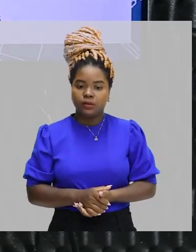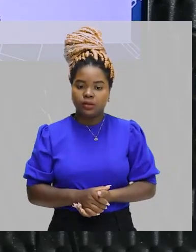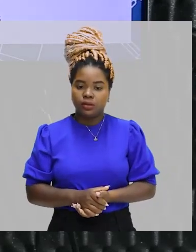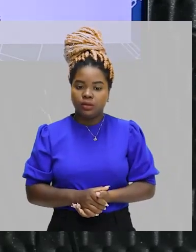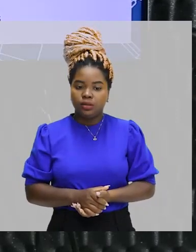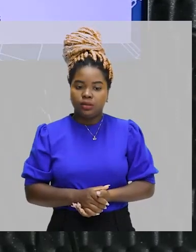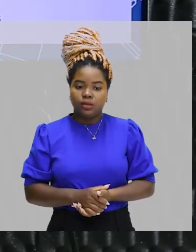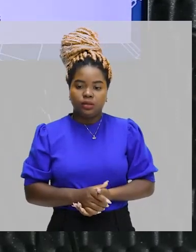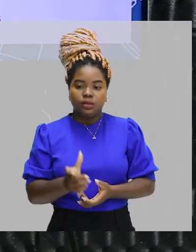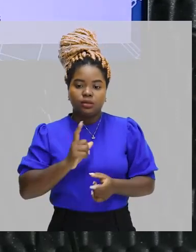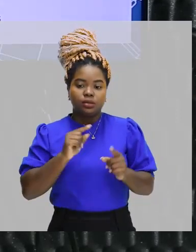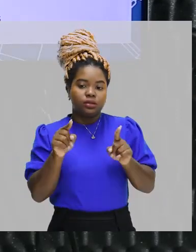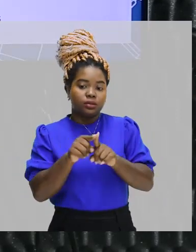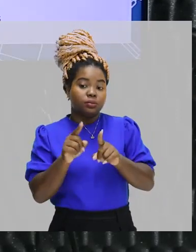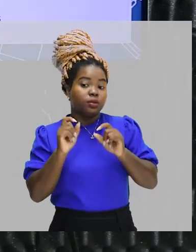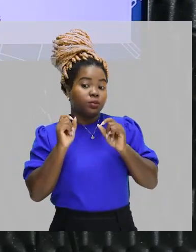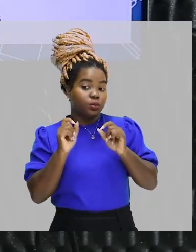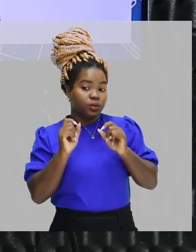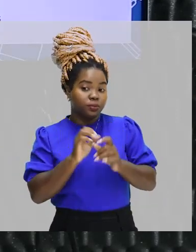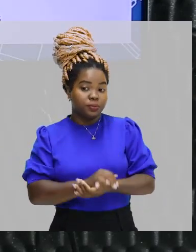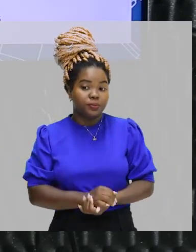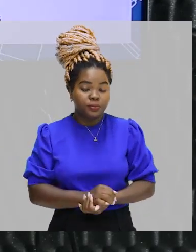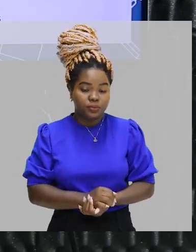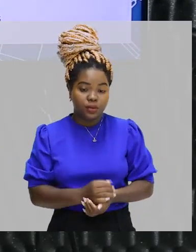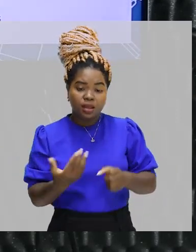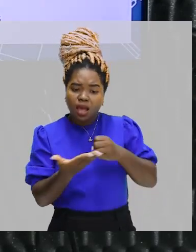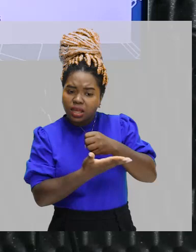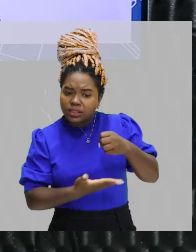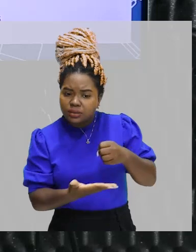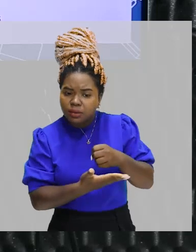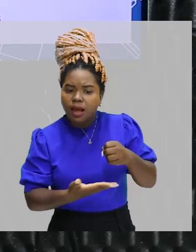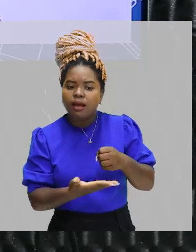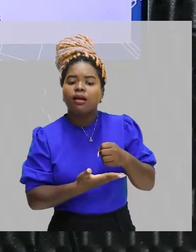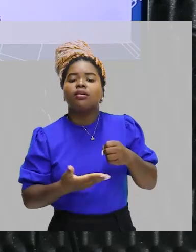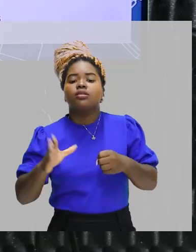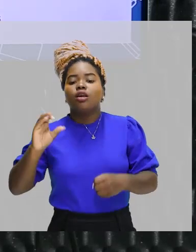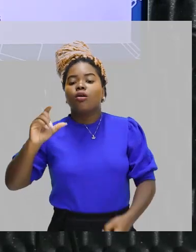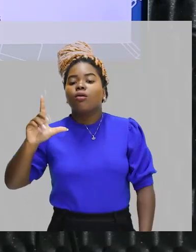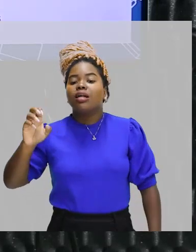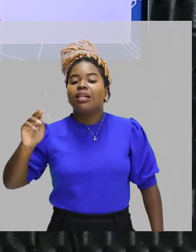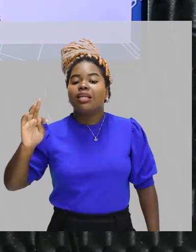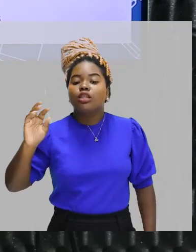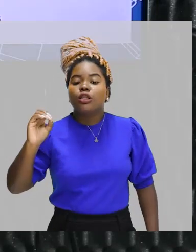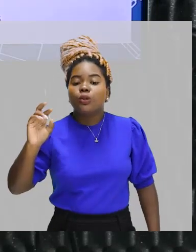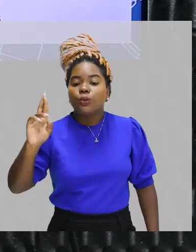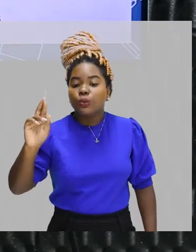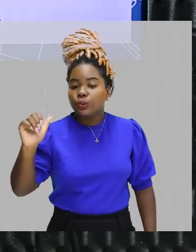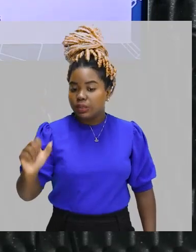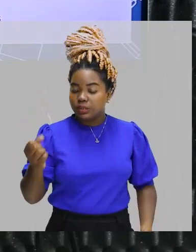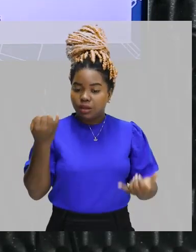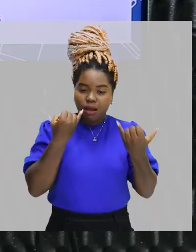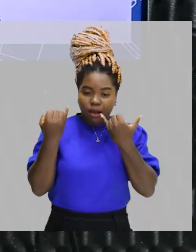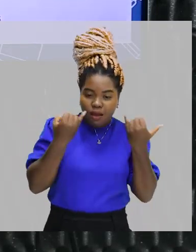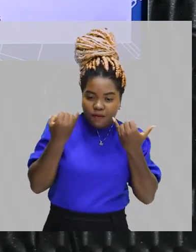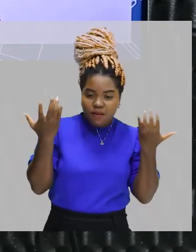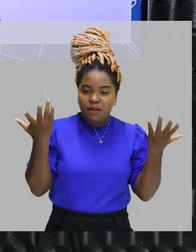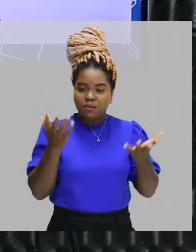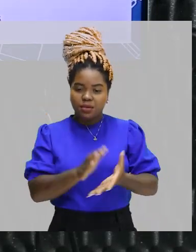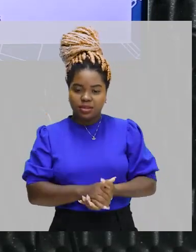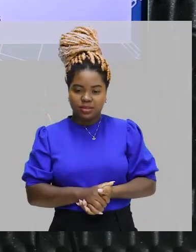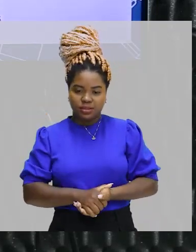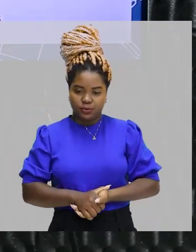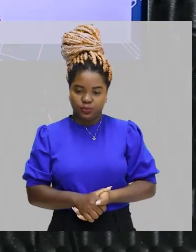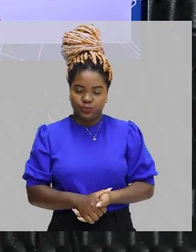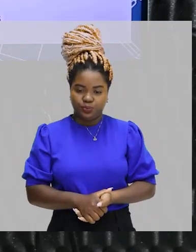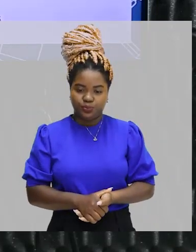existem ali as bases coletoras, né, de informações, certo? São sensores que tem